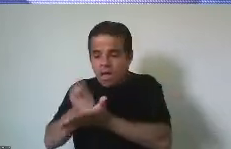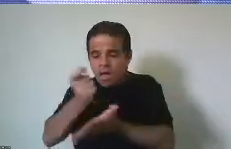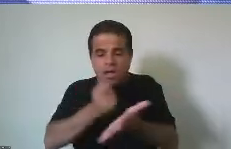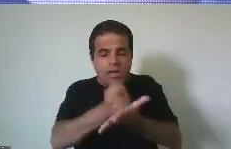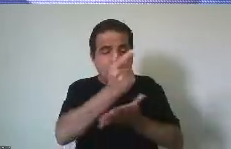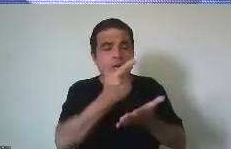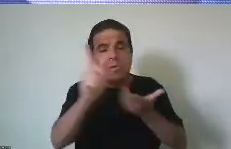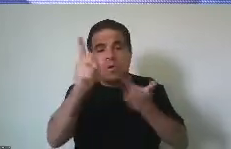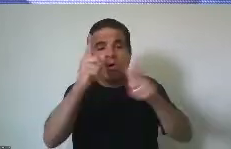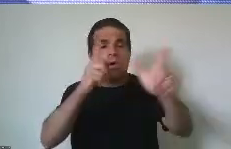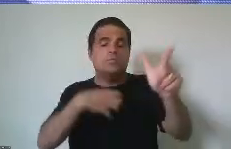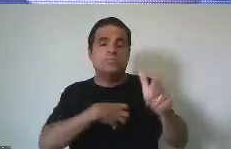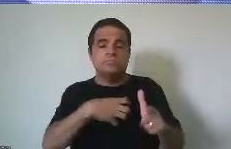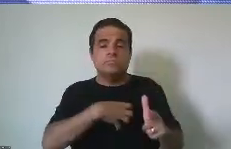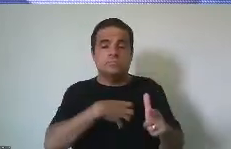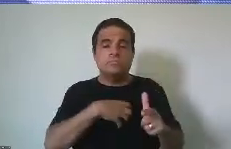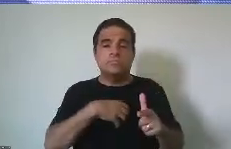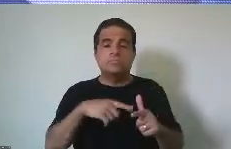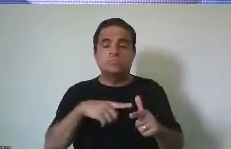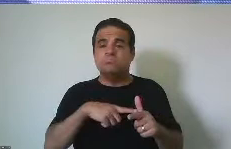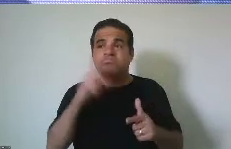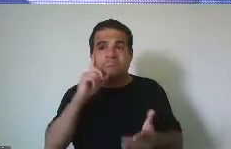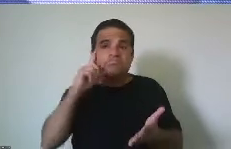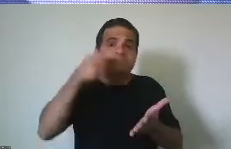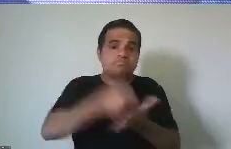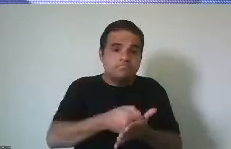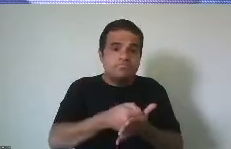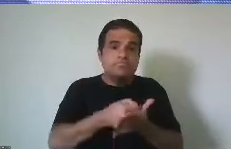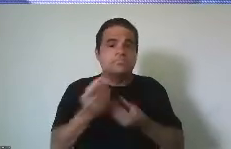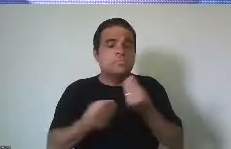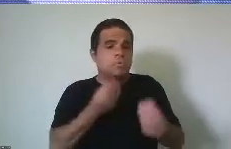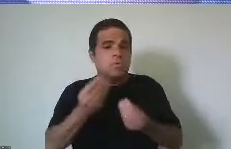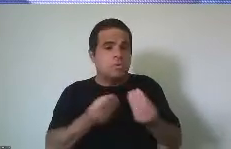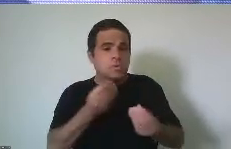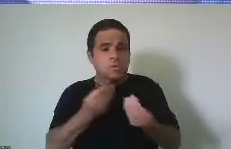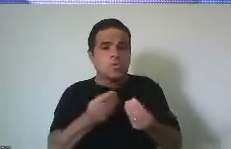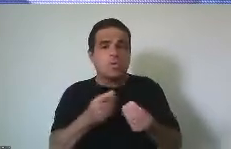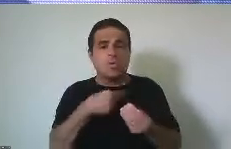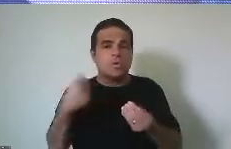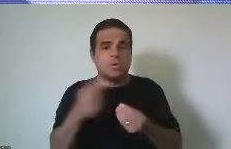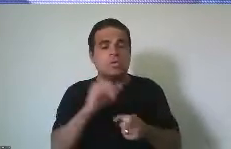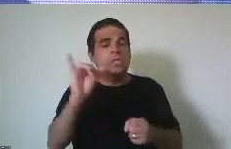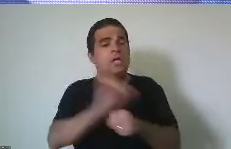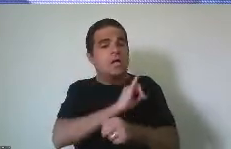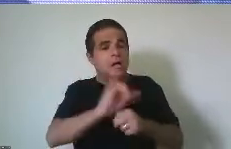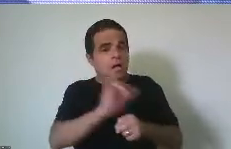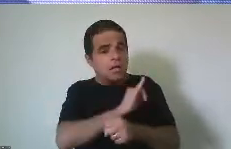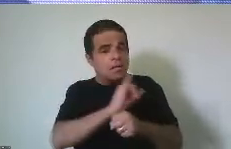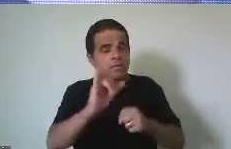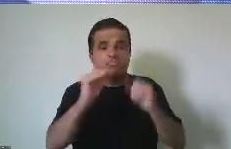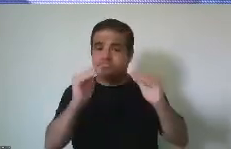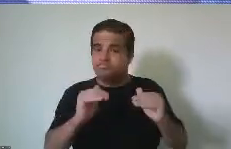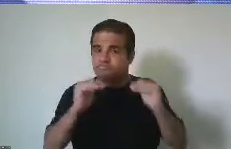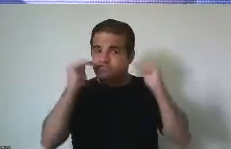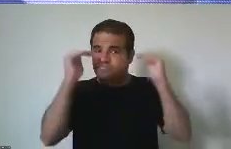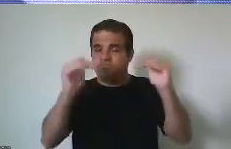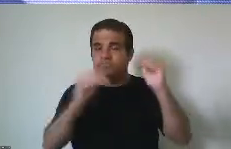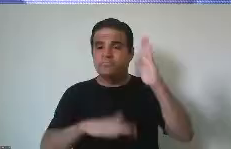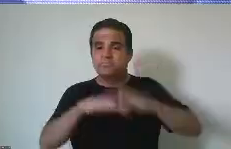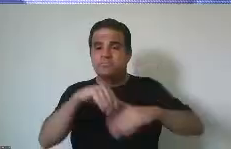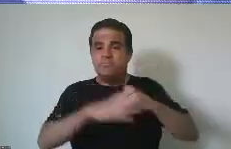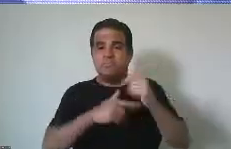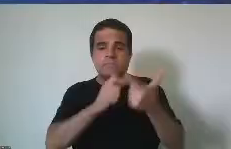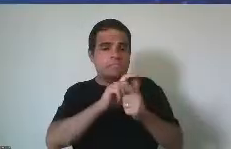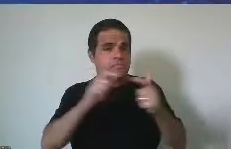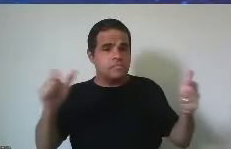forma ali onde definimos como vai ser nossa estratégia para executar e estruturar